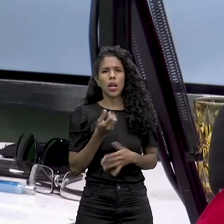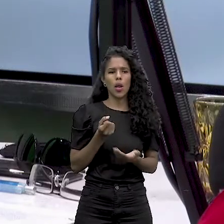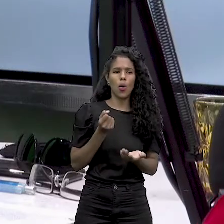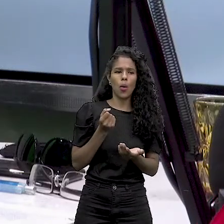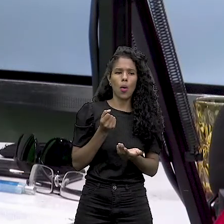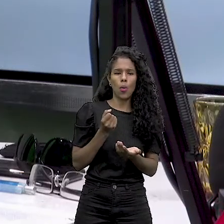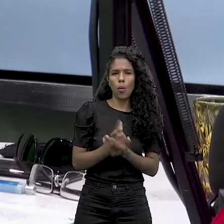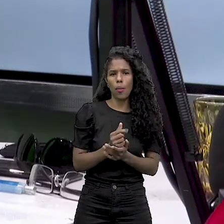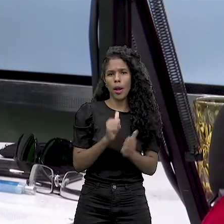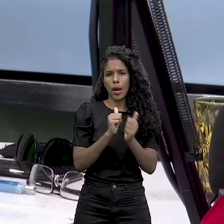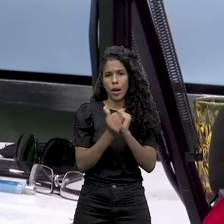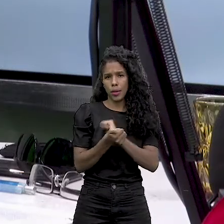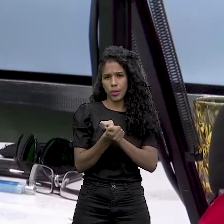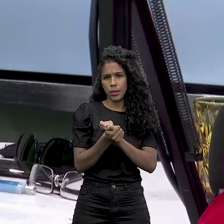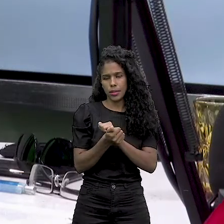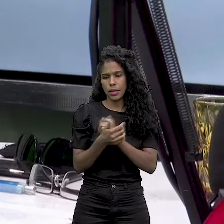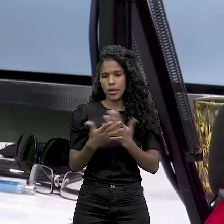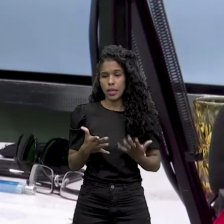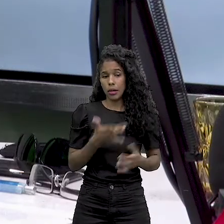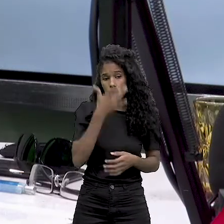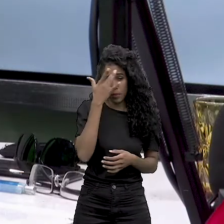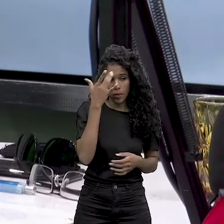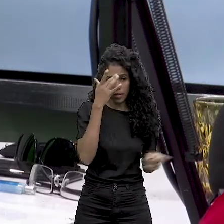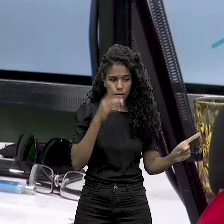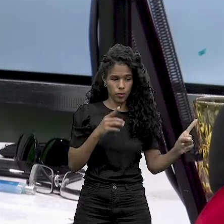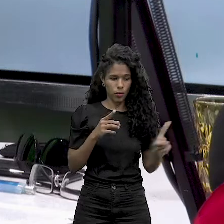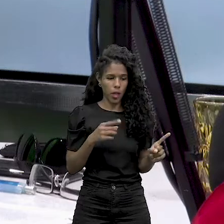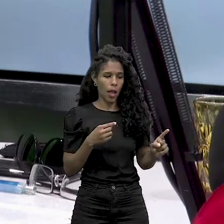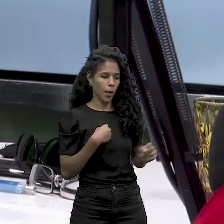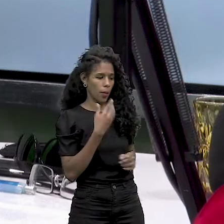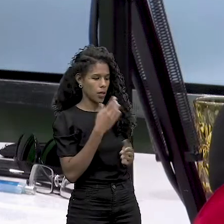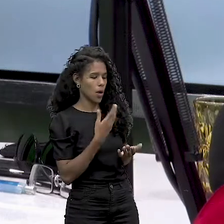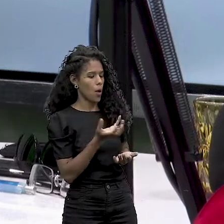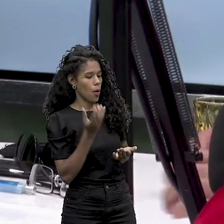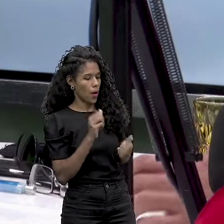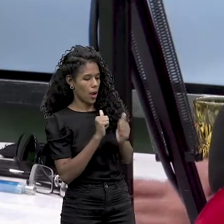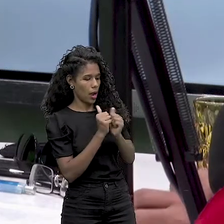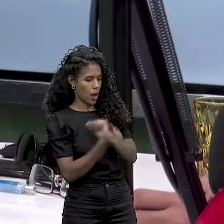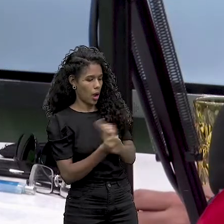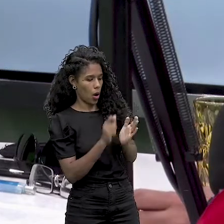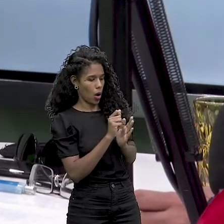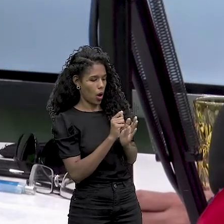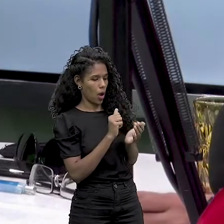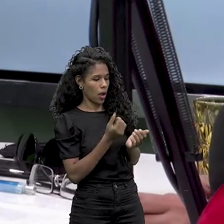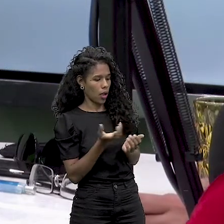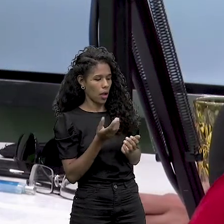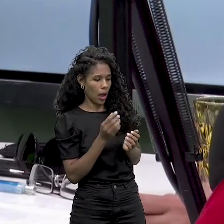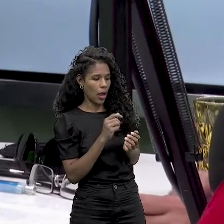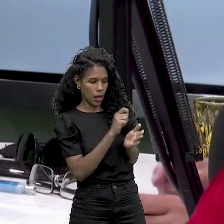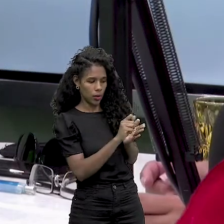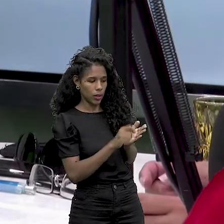o pedido, quero arroz, quero feijão, quero óleo, não sei o quê. Ele colocava dentro da pastinha, viajava até a